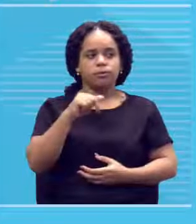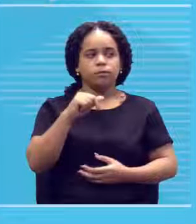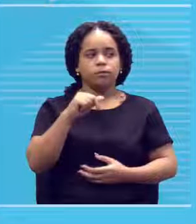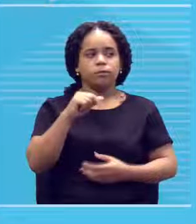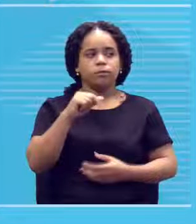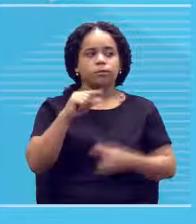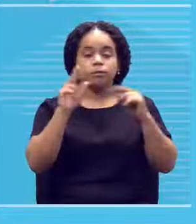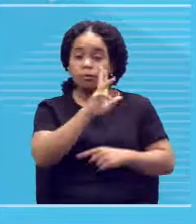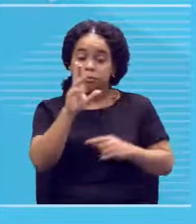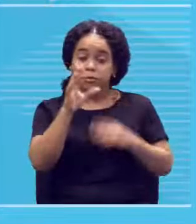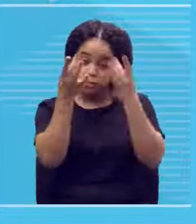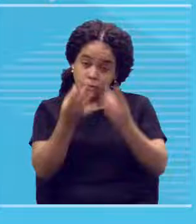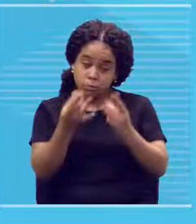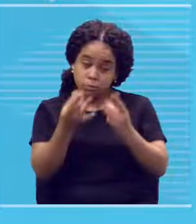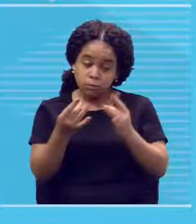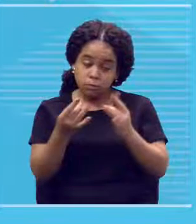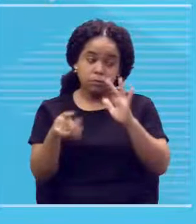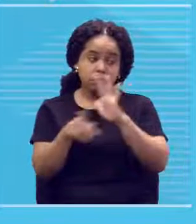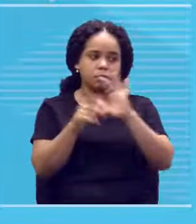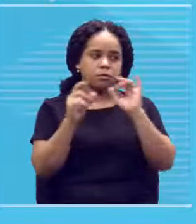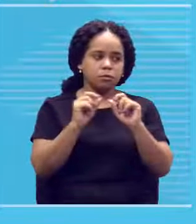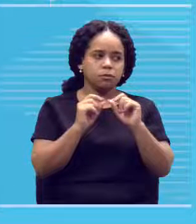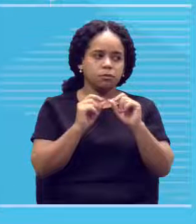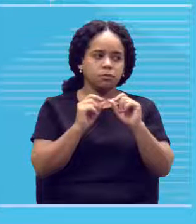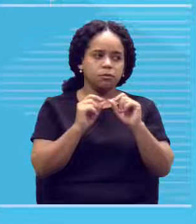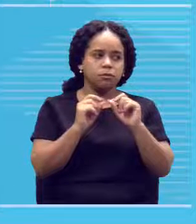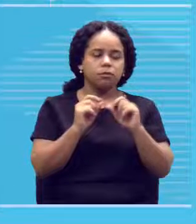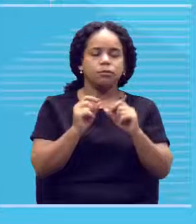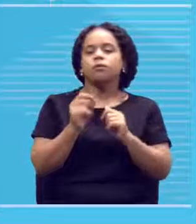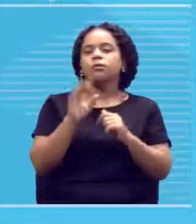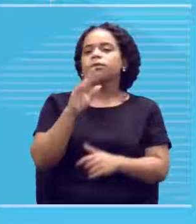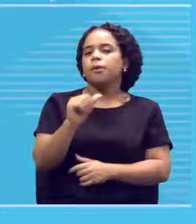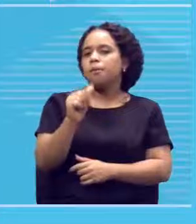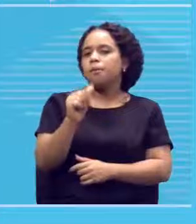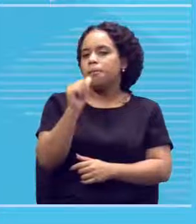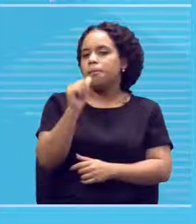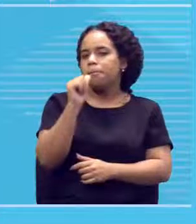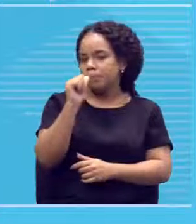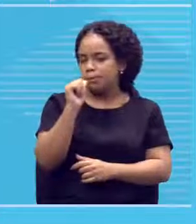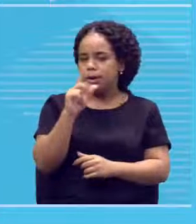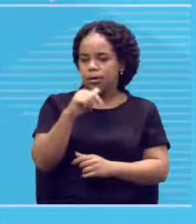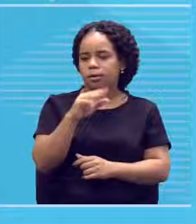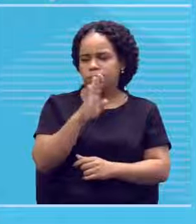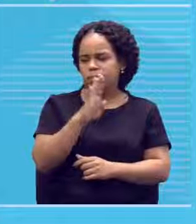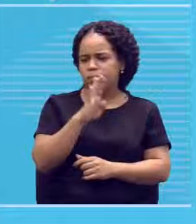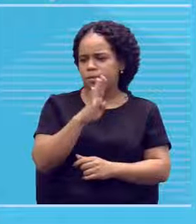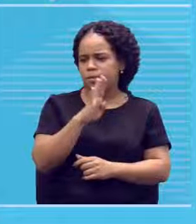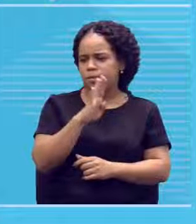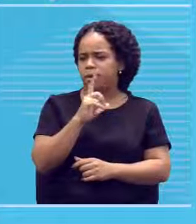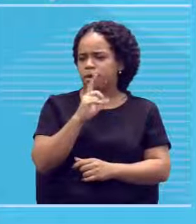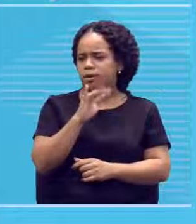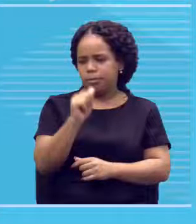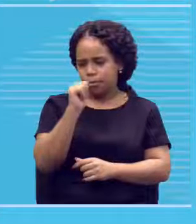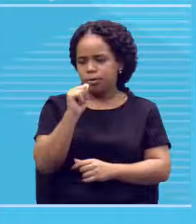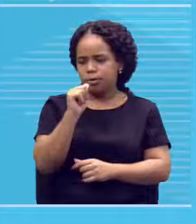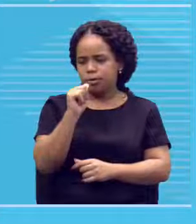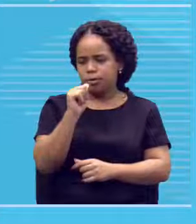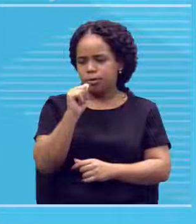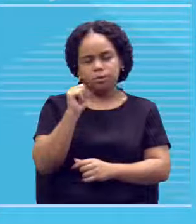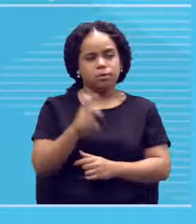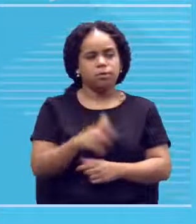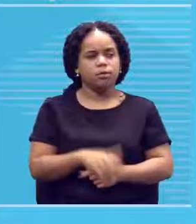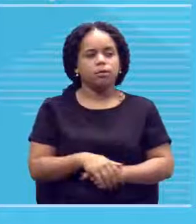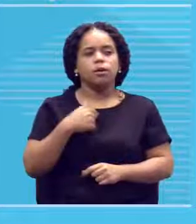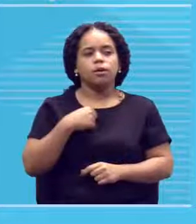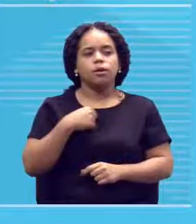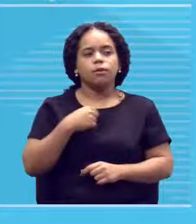nome específico de bebida não E aí eu vou montar Bic bebida